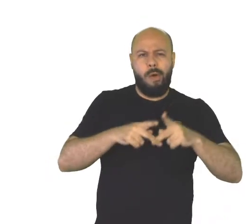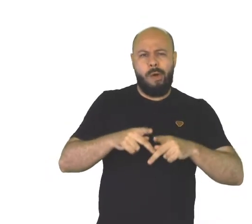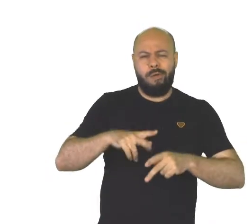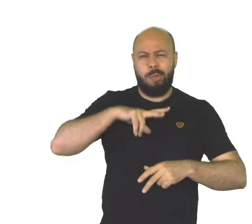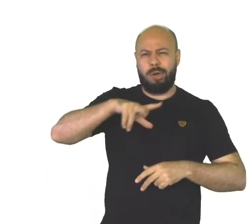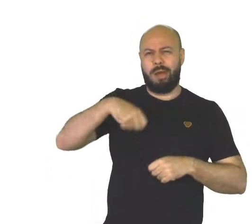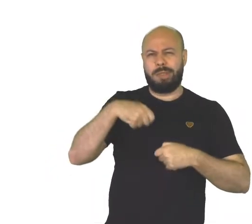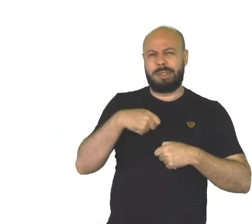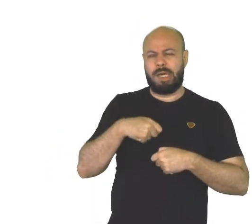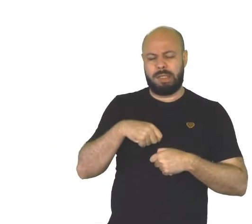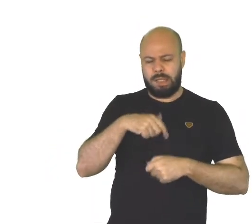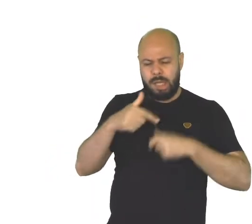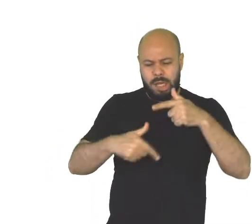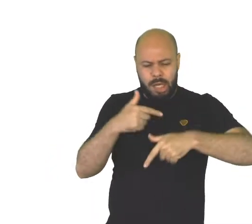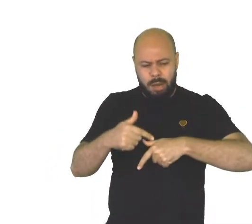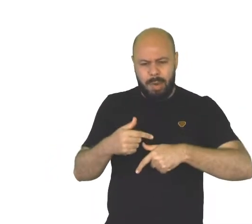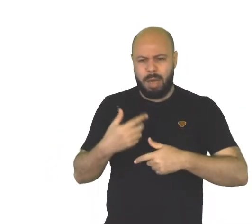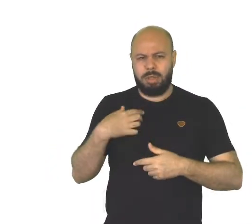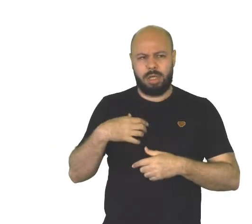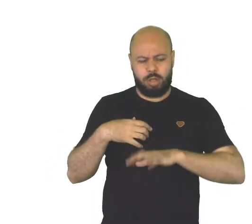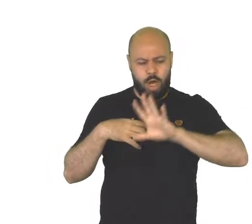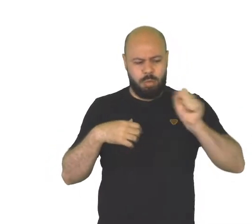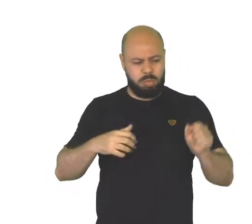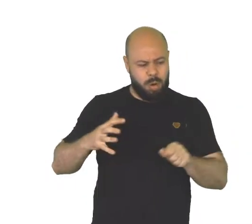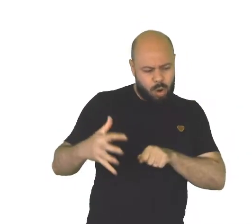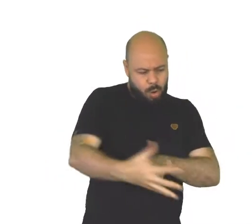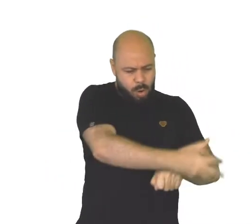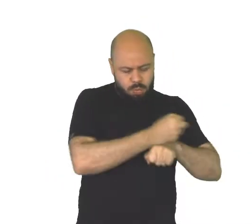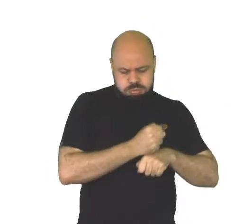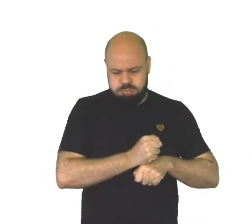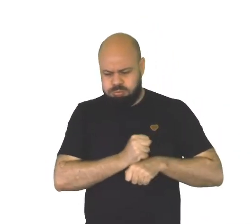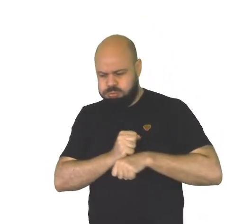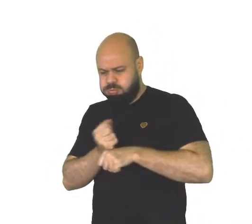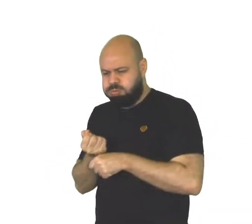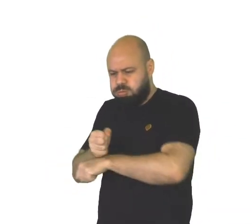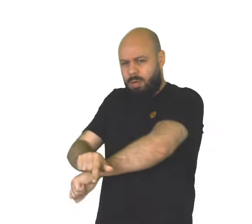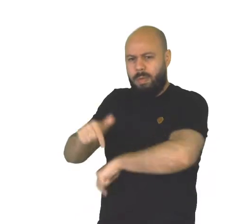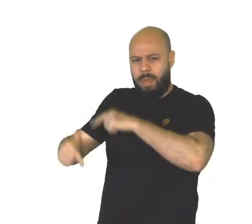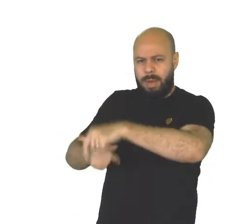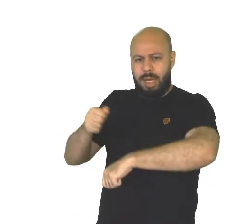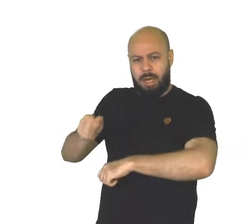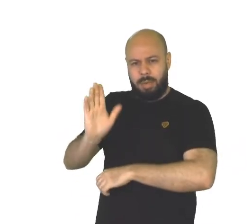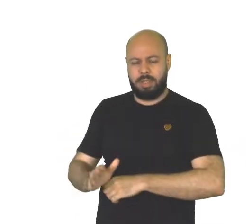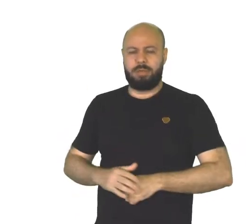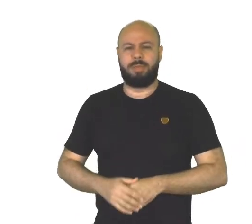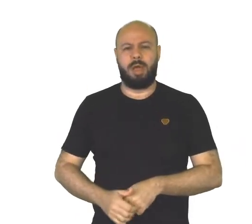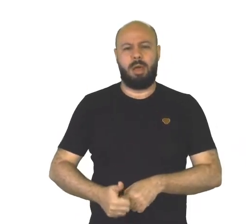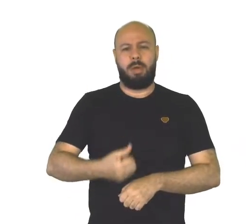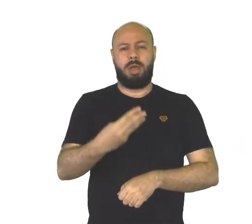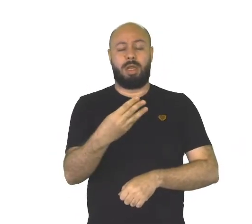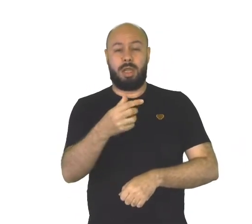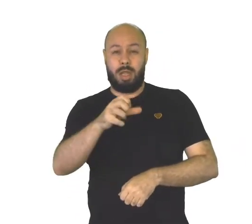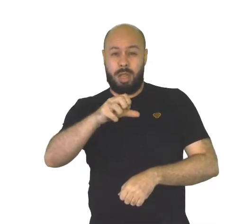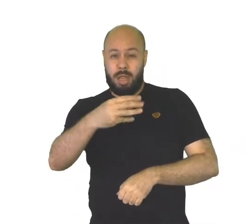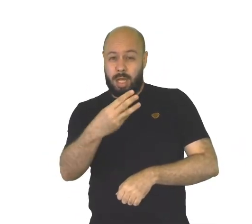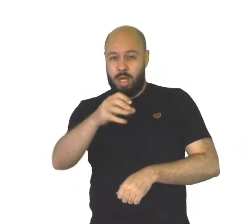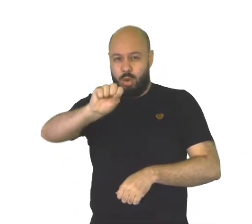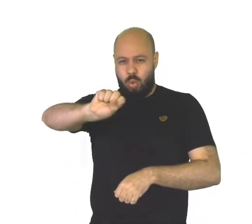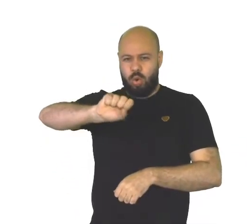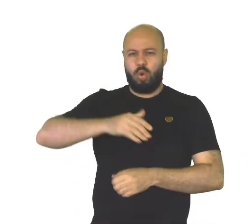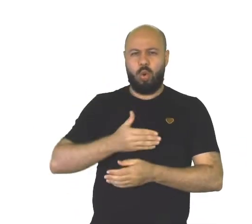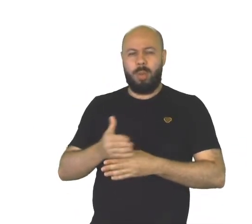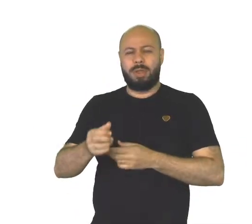portugueses começaram a levar africanos escravizados para trabalhar no Brasil. Em 1538 começou o comércio